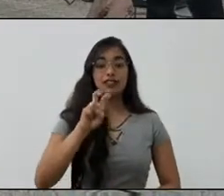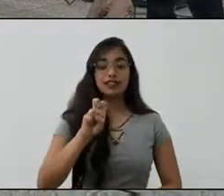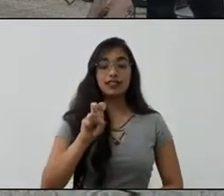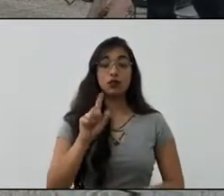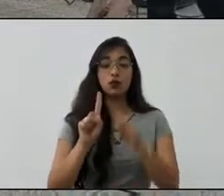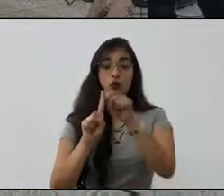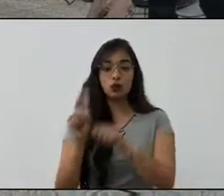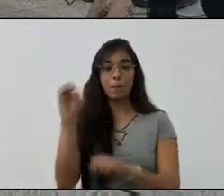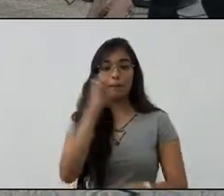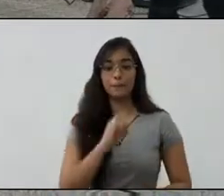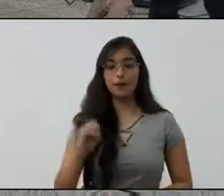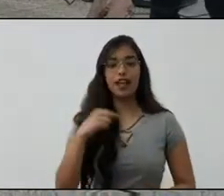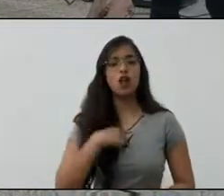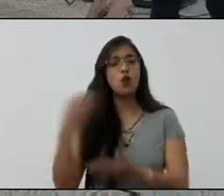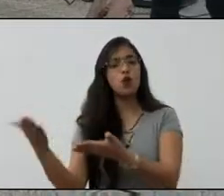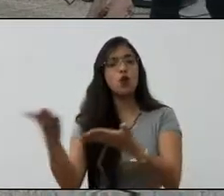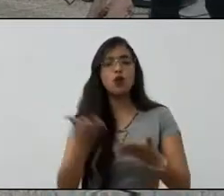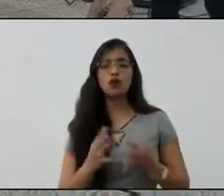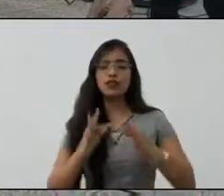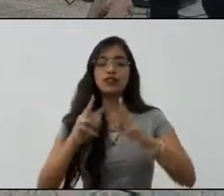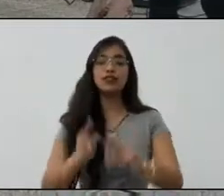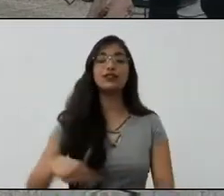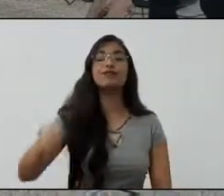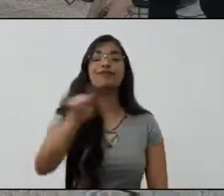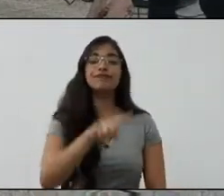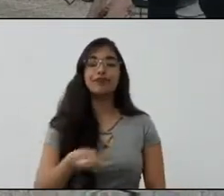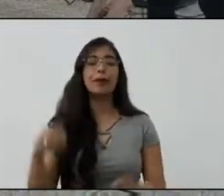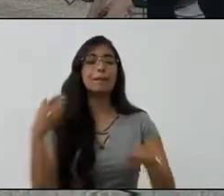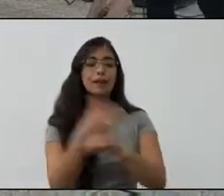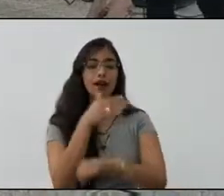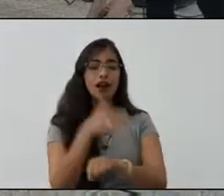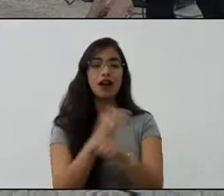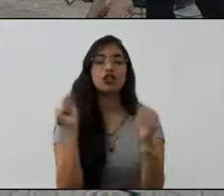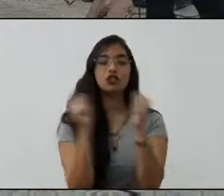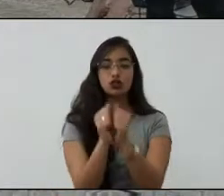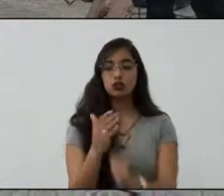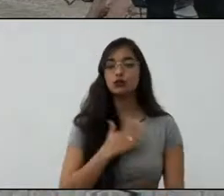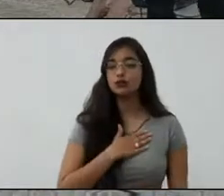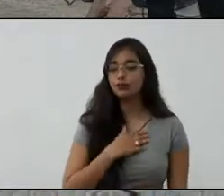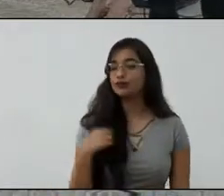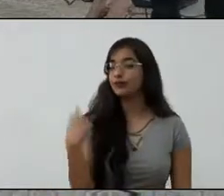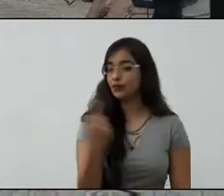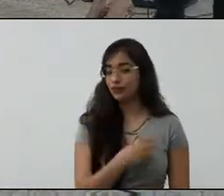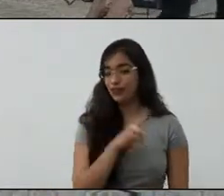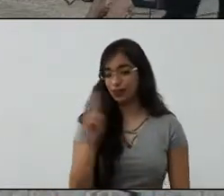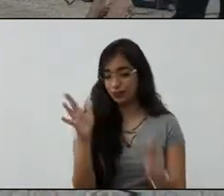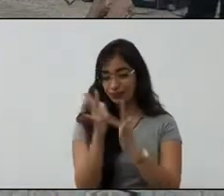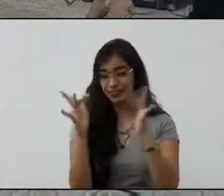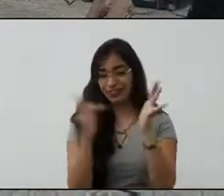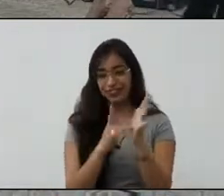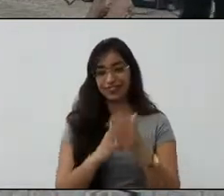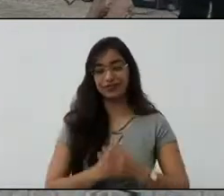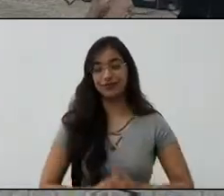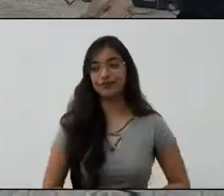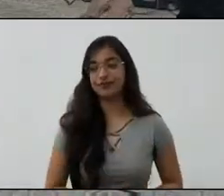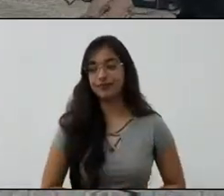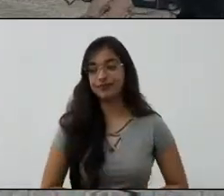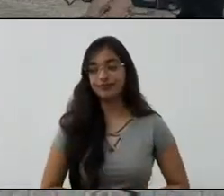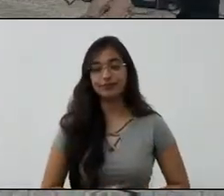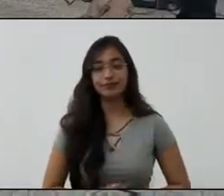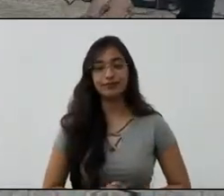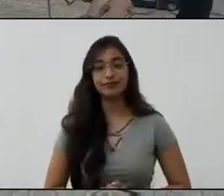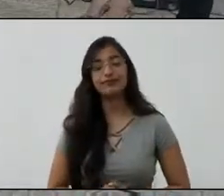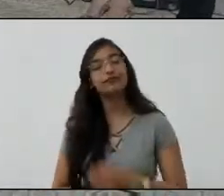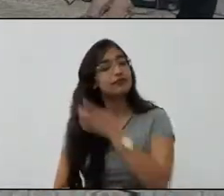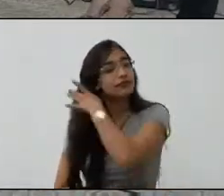a você, jovem, adulto, criança, venha participar junto com a gente, em nome de Jesus. Vamos louvar e engrandecer o nome daquele que é